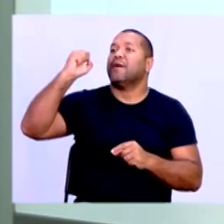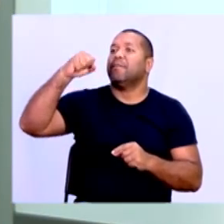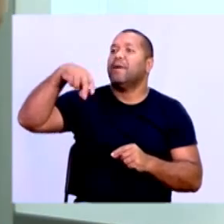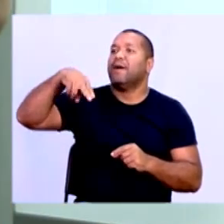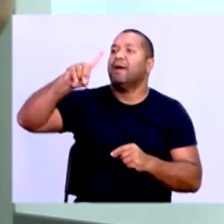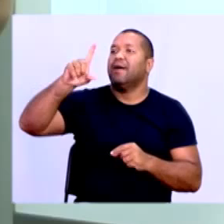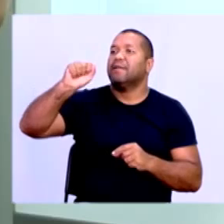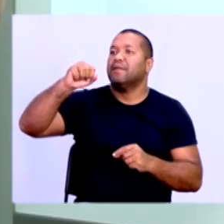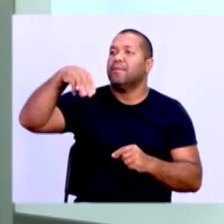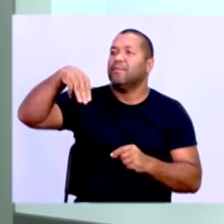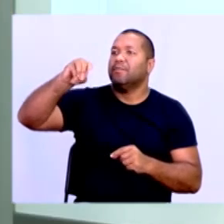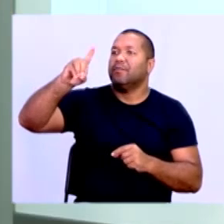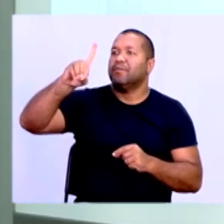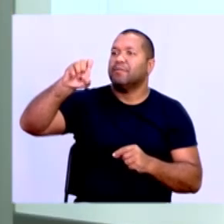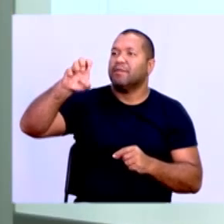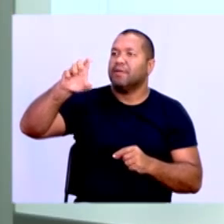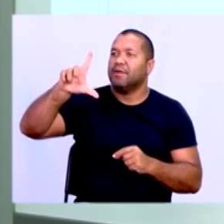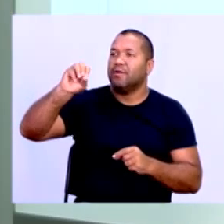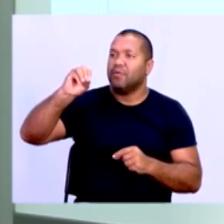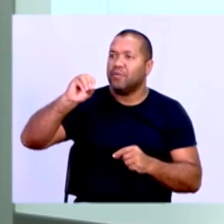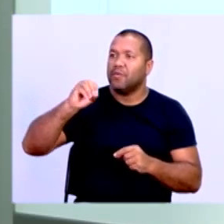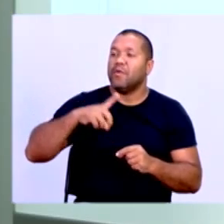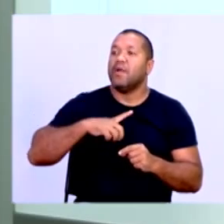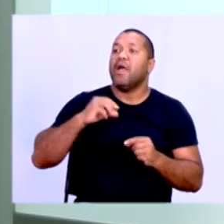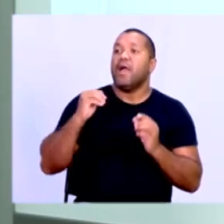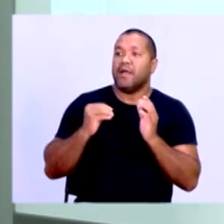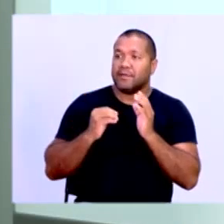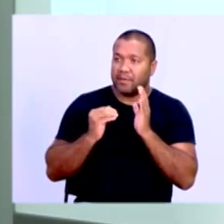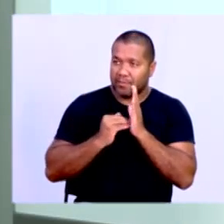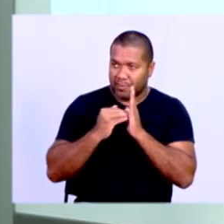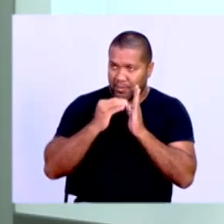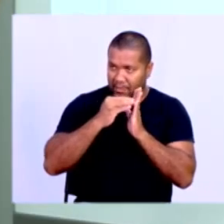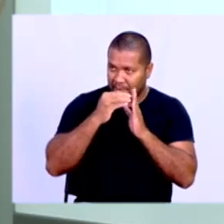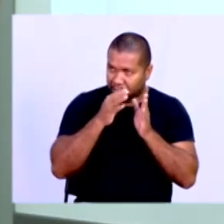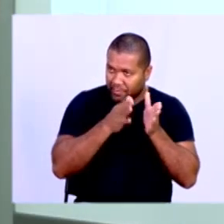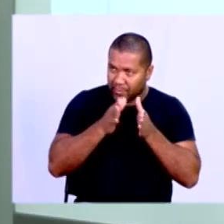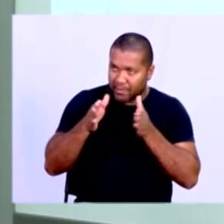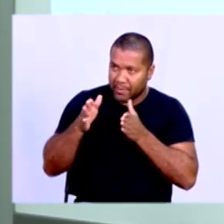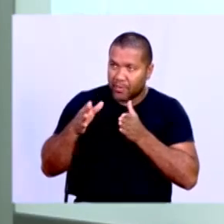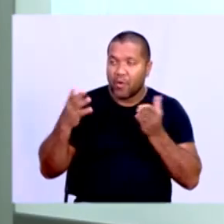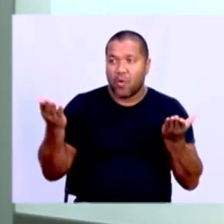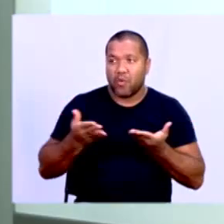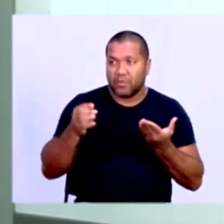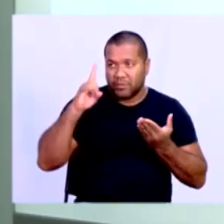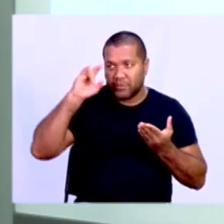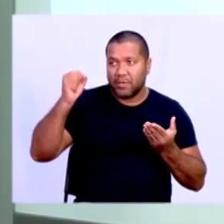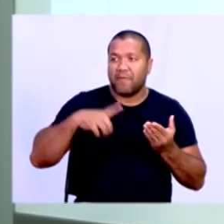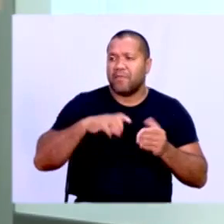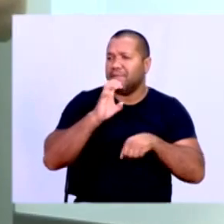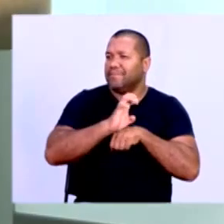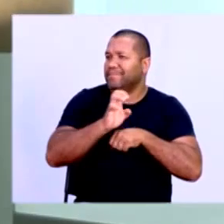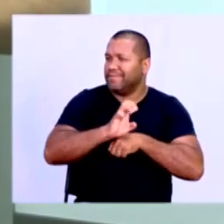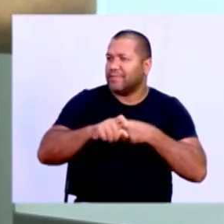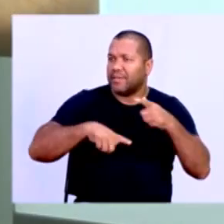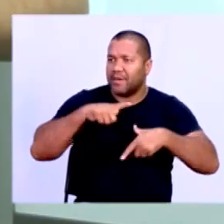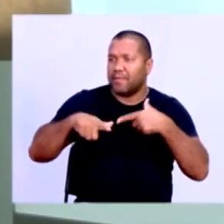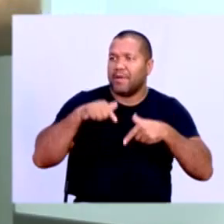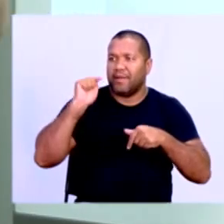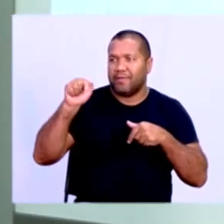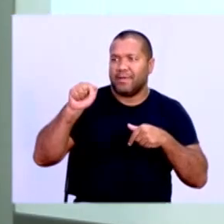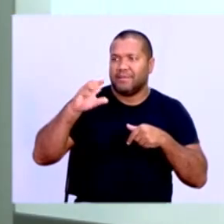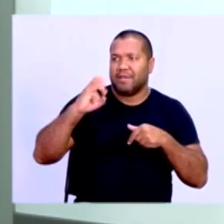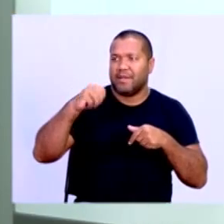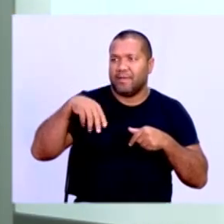essa programação por camadas, ela é muito comum hoje em dia. Várias empresas utilizam ela, tá? Até porque, na nossa